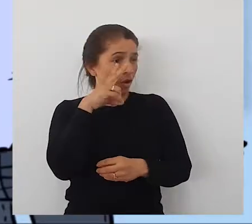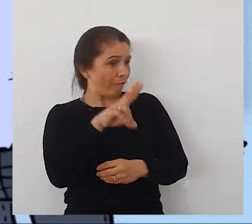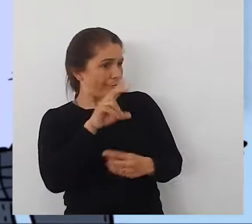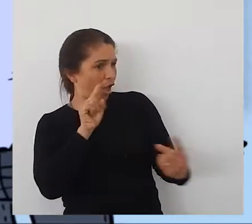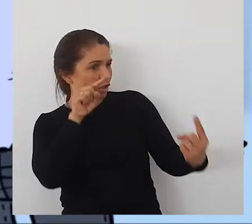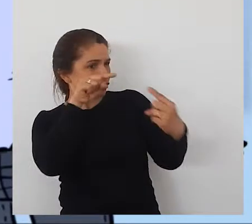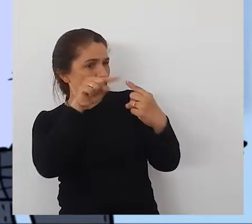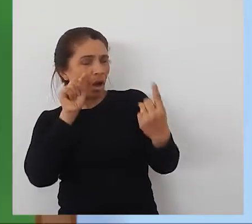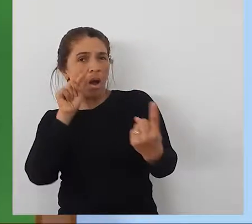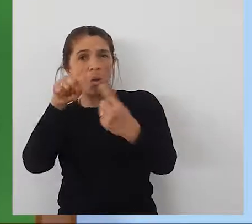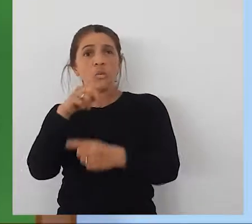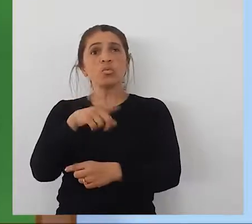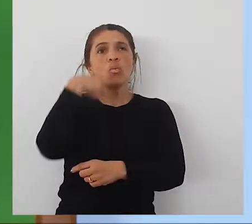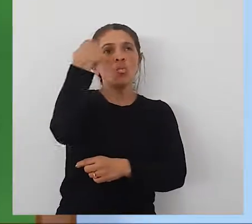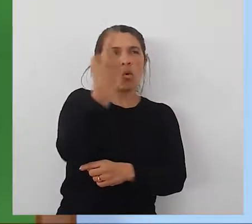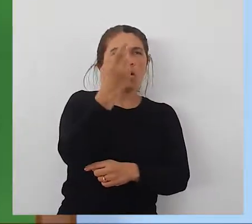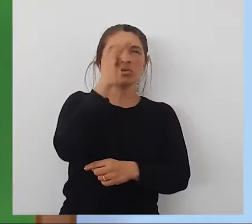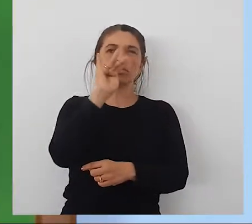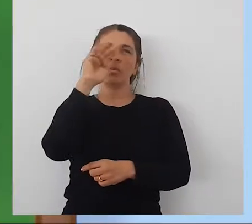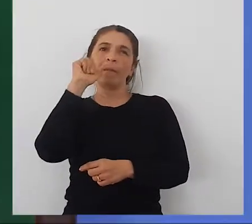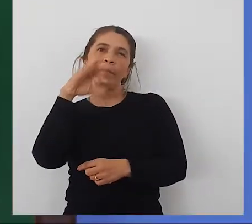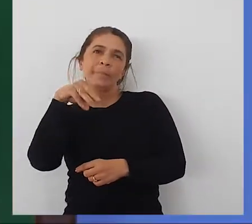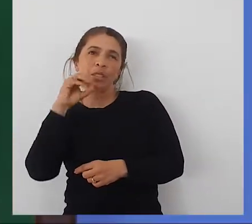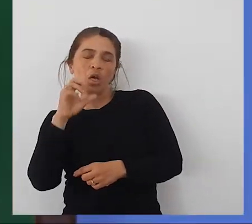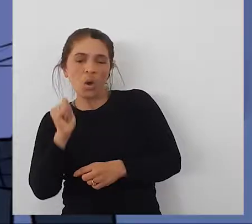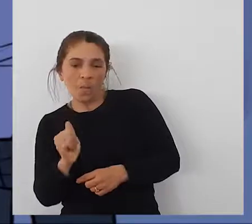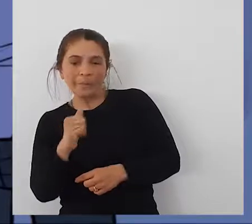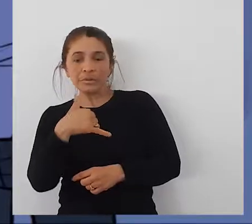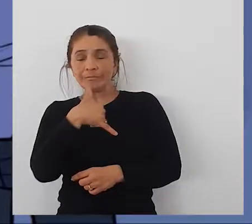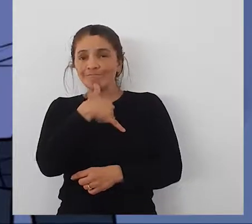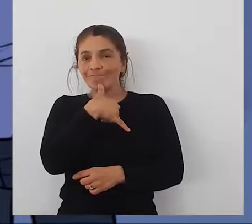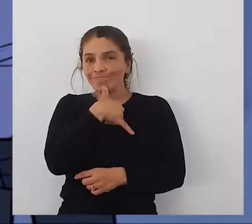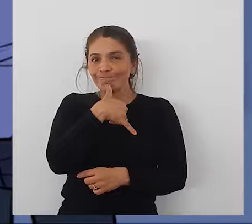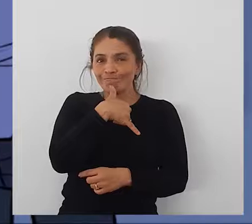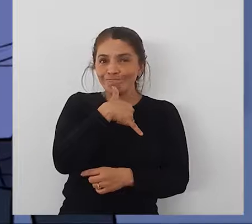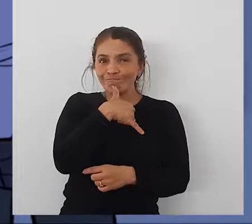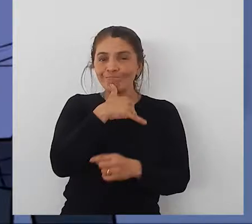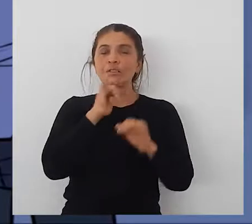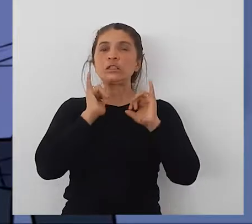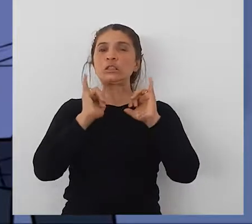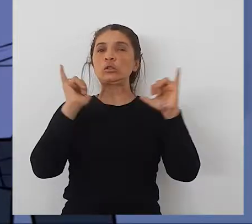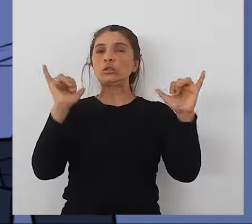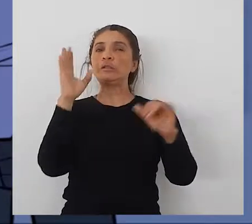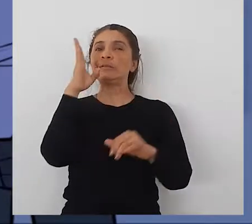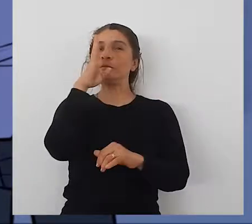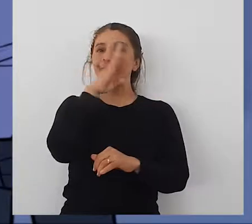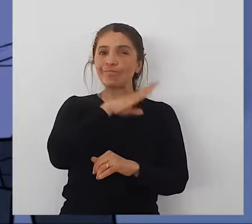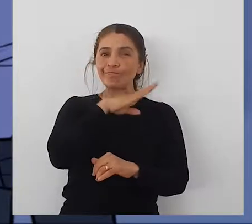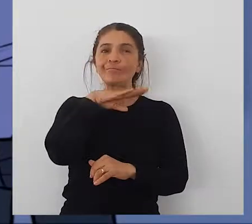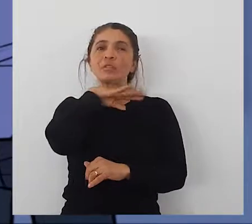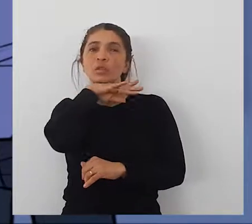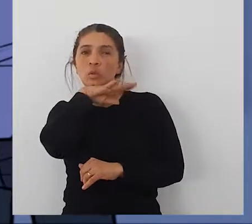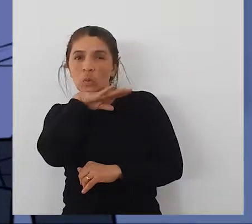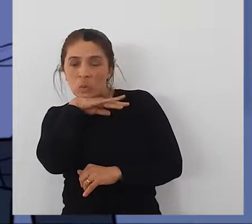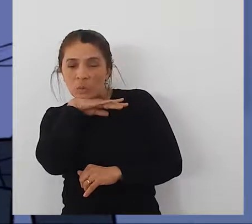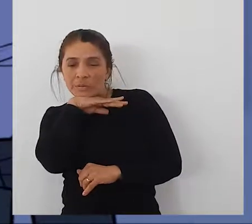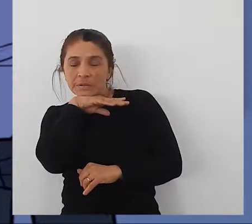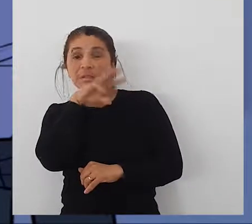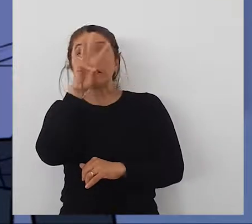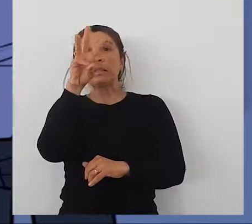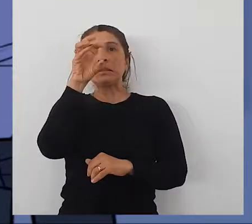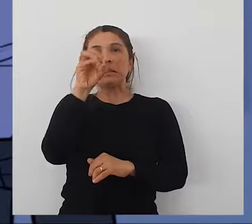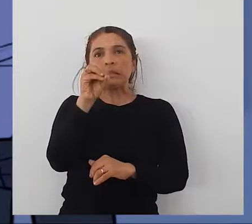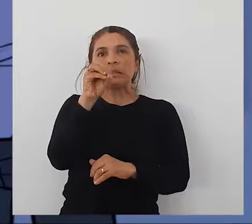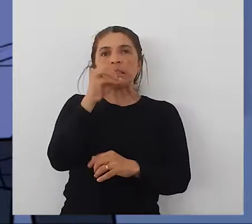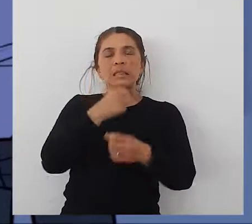outros biomas. Mas, infelizmente, temos más notícias. Em 30 anos,